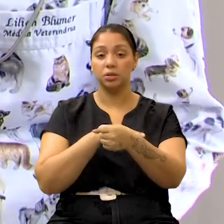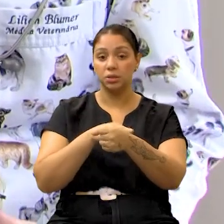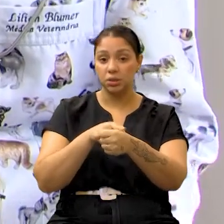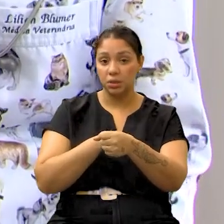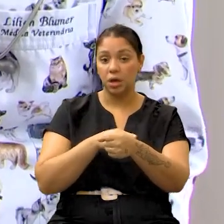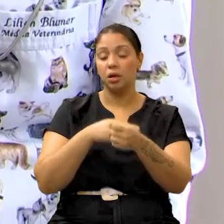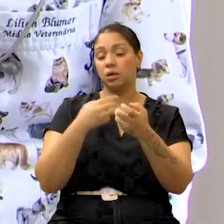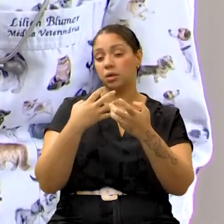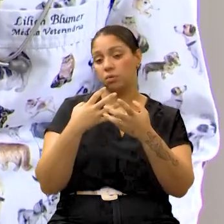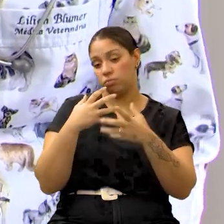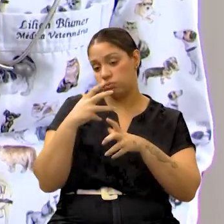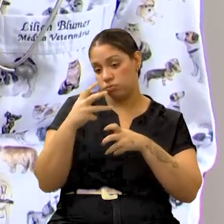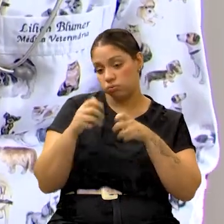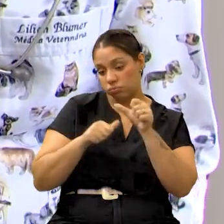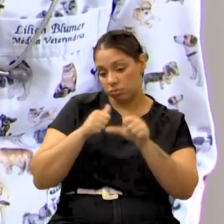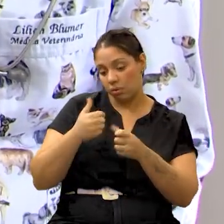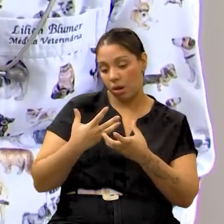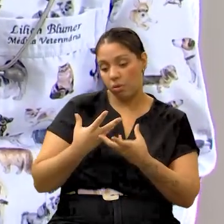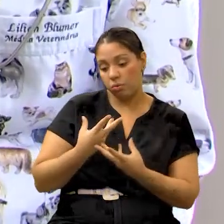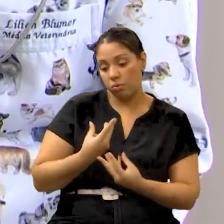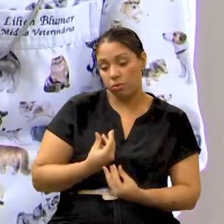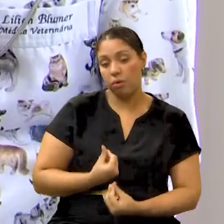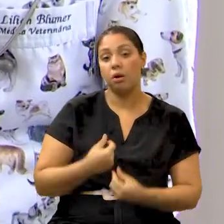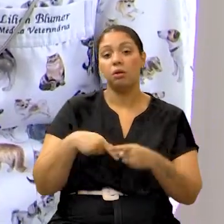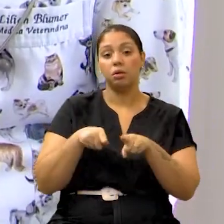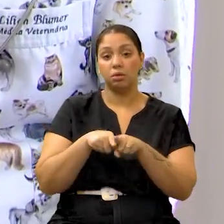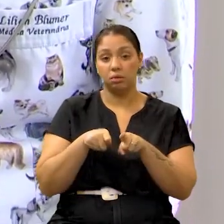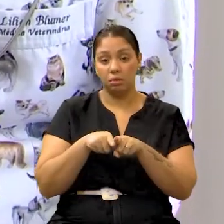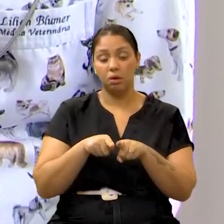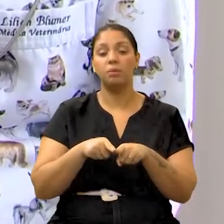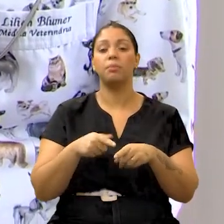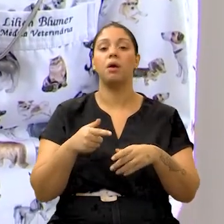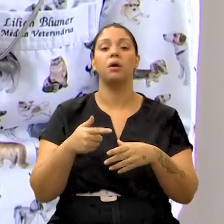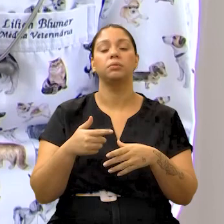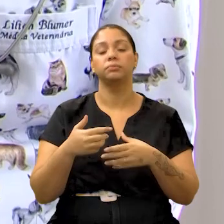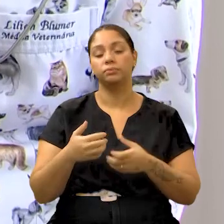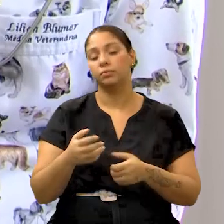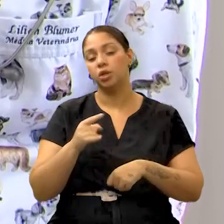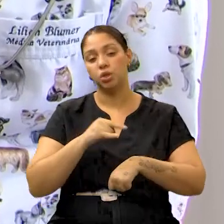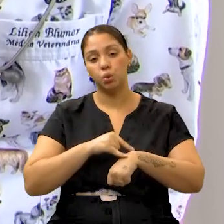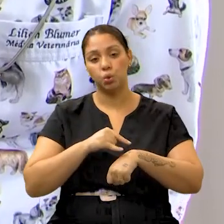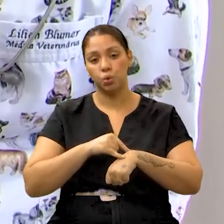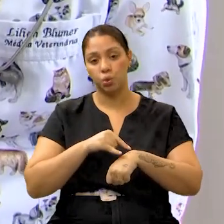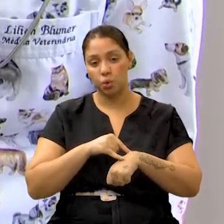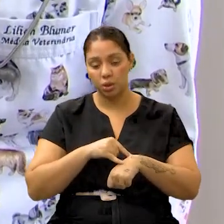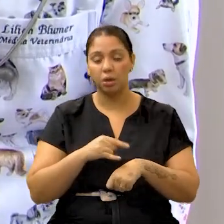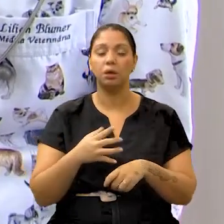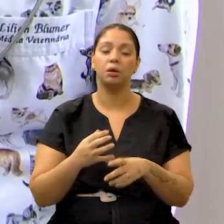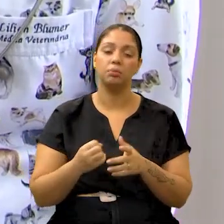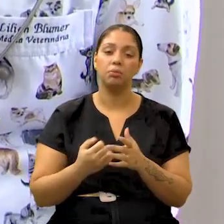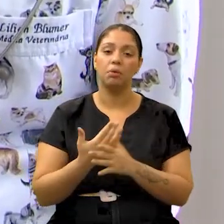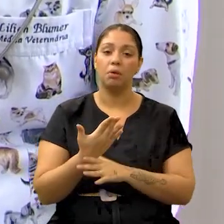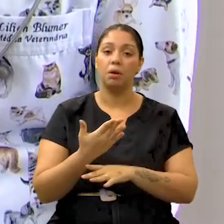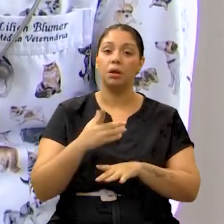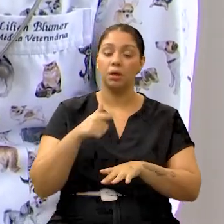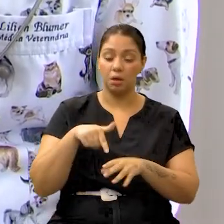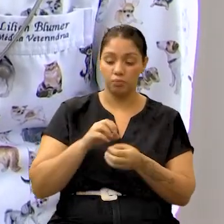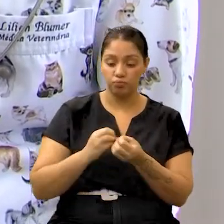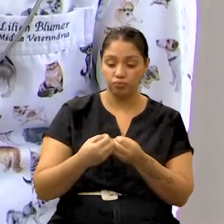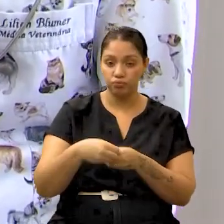sangue e a produção da urina, os rins também vão atuar na produção das hemácias, que são os